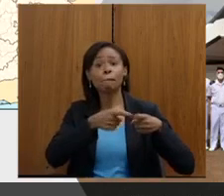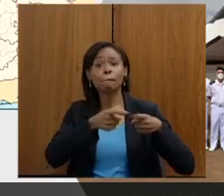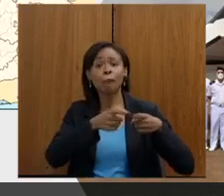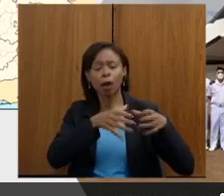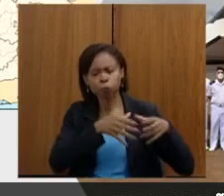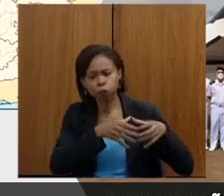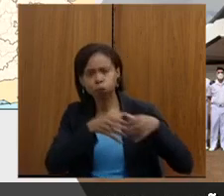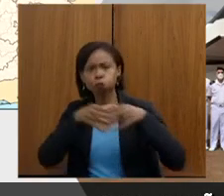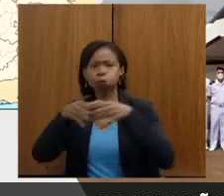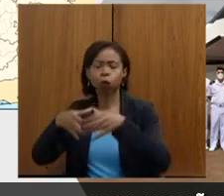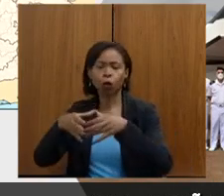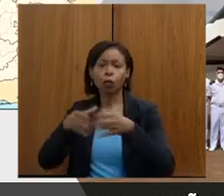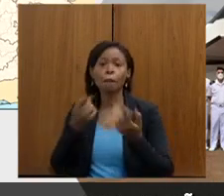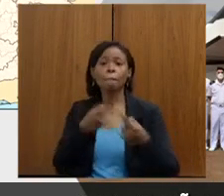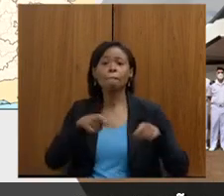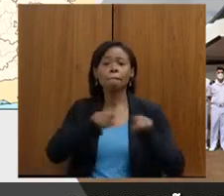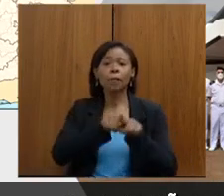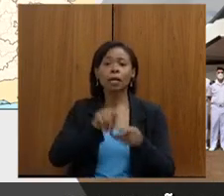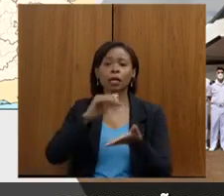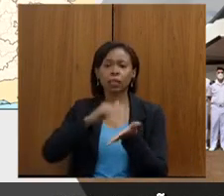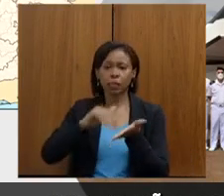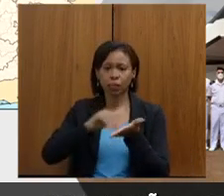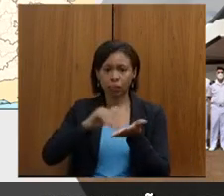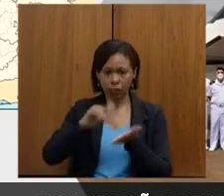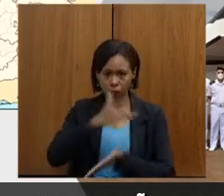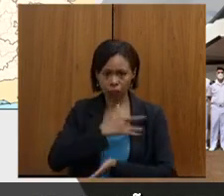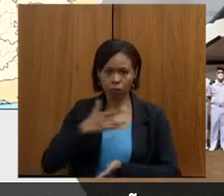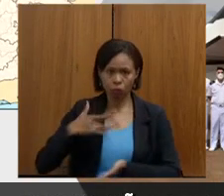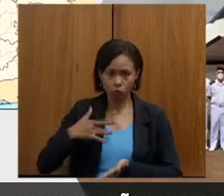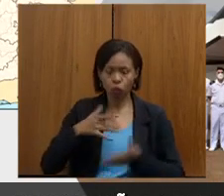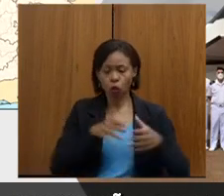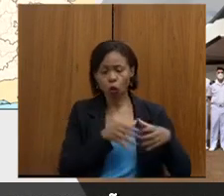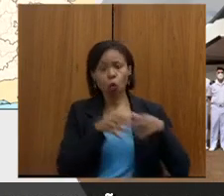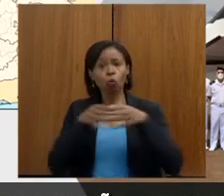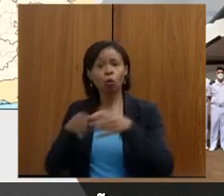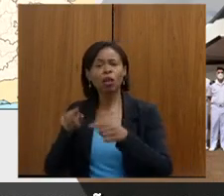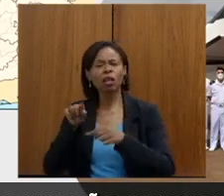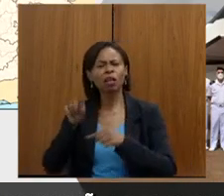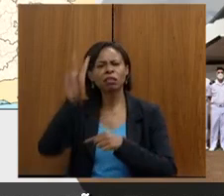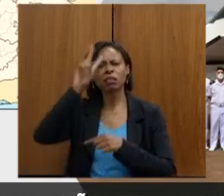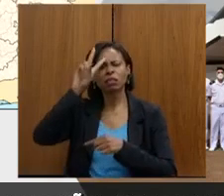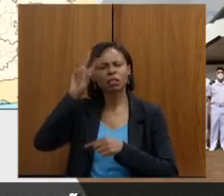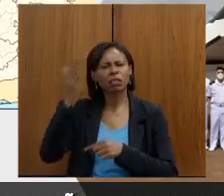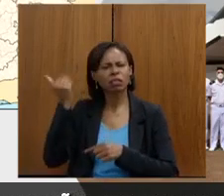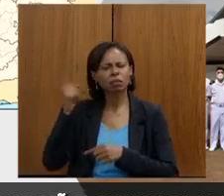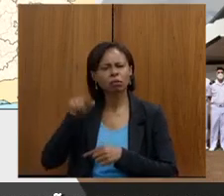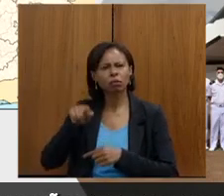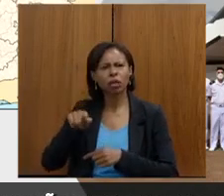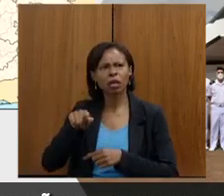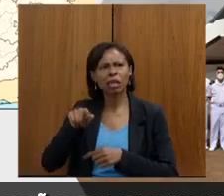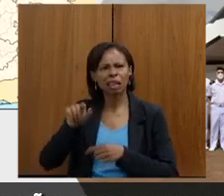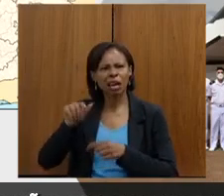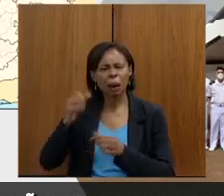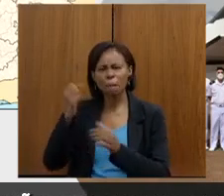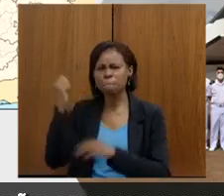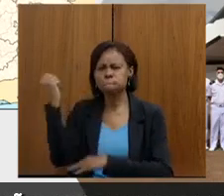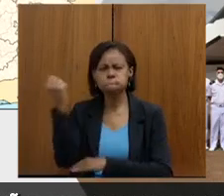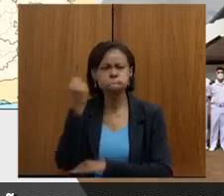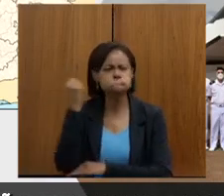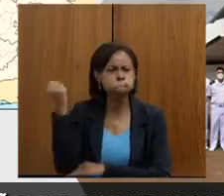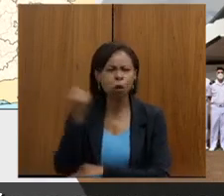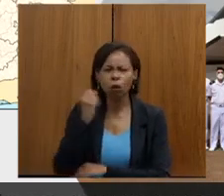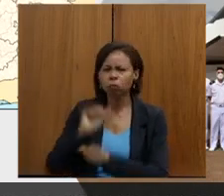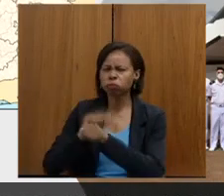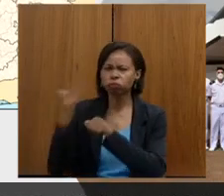junto com a parceria com a Secretaria de Saúde e lá não sei se o senhor vão lembrar né como que tava um susto muito grande